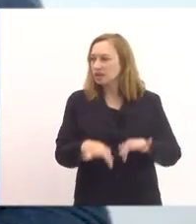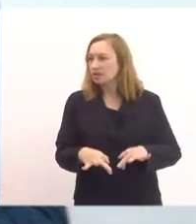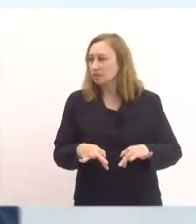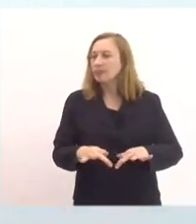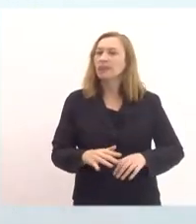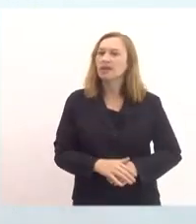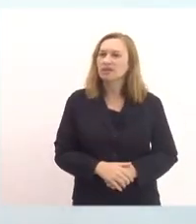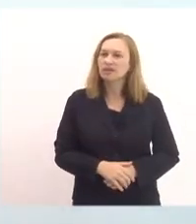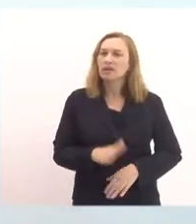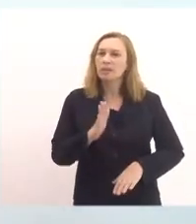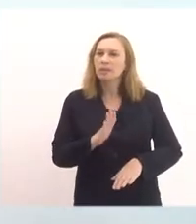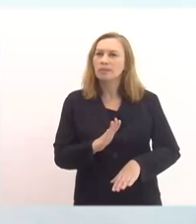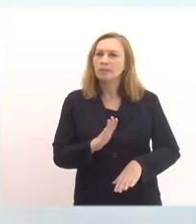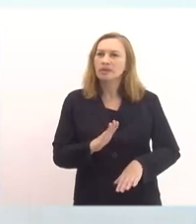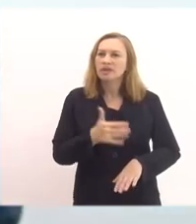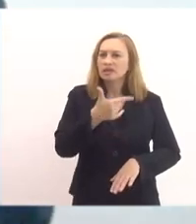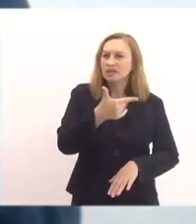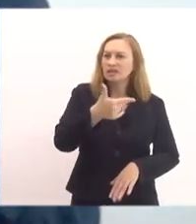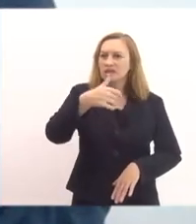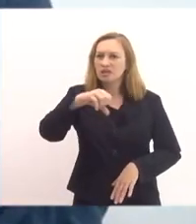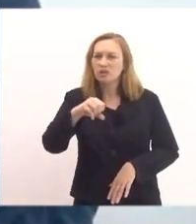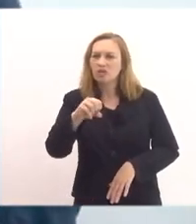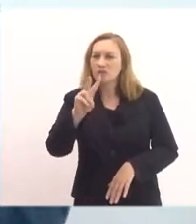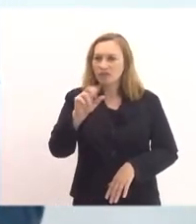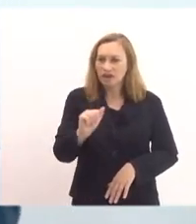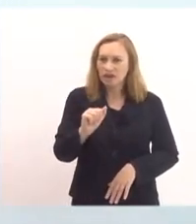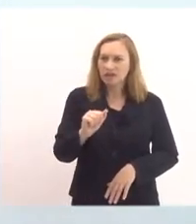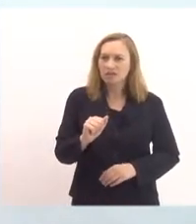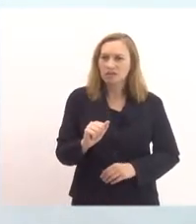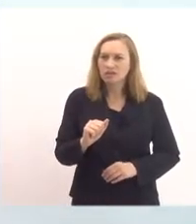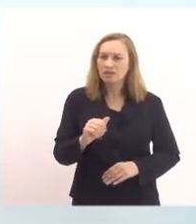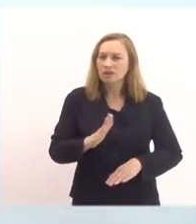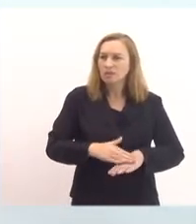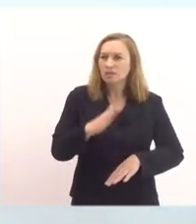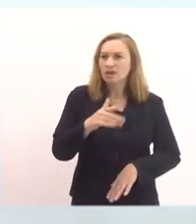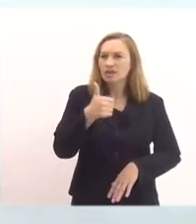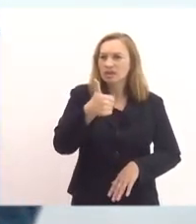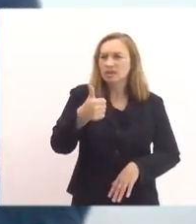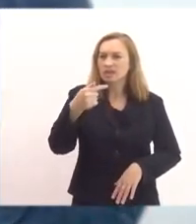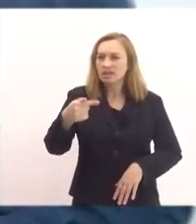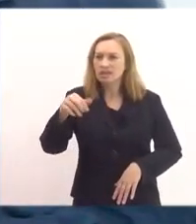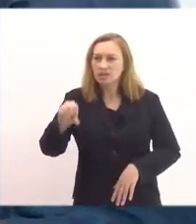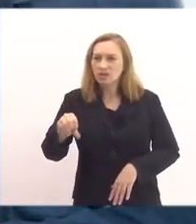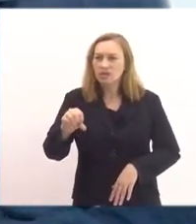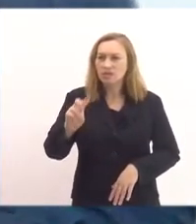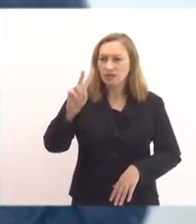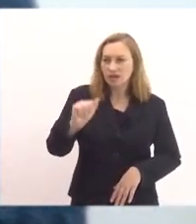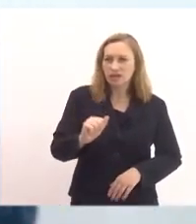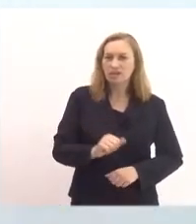disponibilizado mais 19 vagas, se não me engano, ou seja, aumentou para 179 vagas.